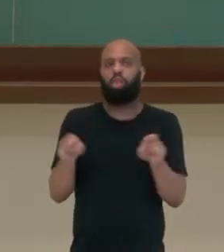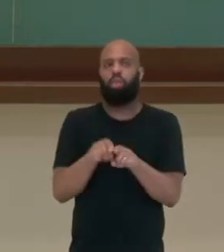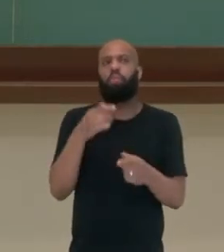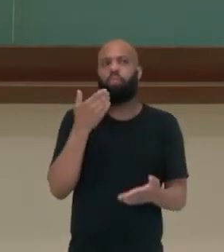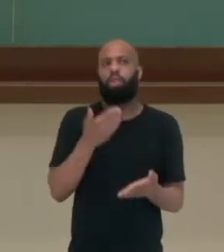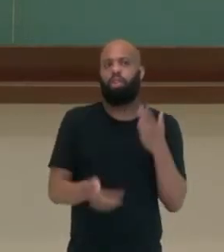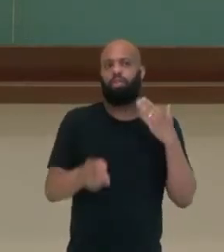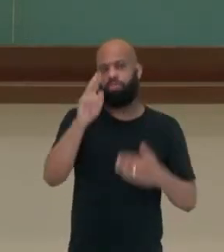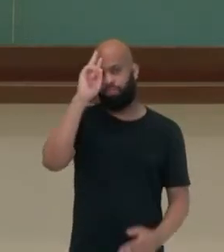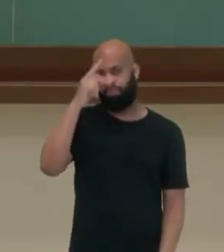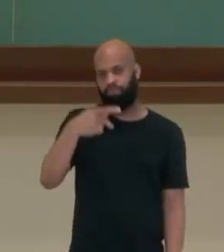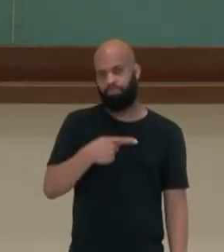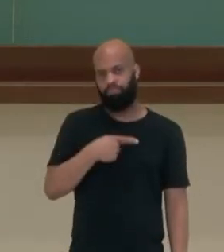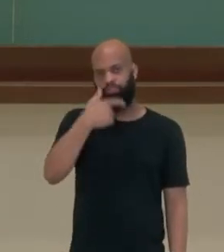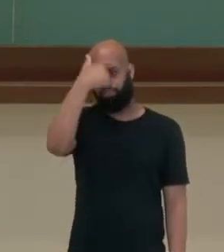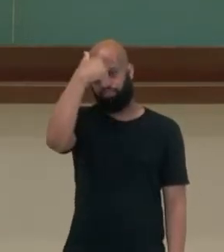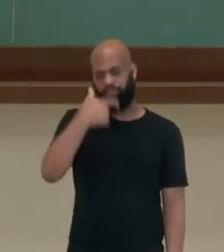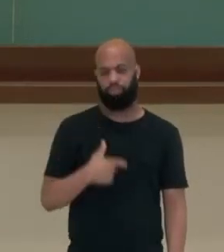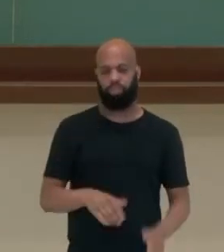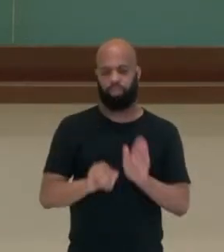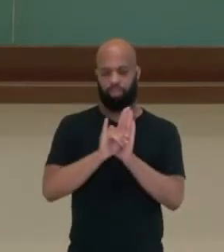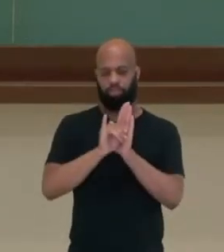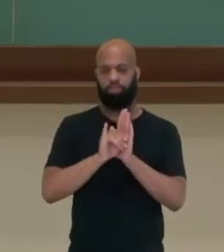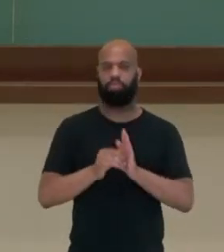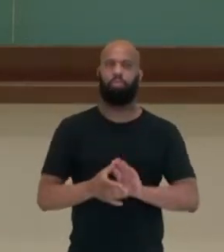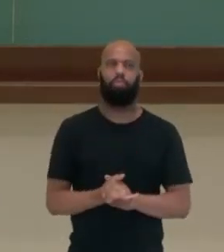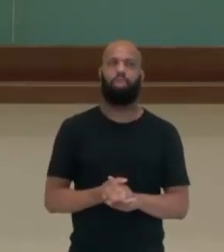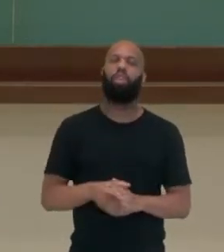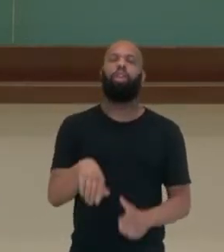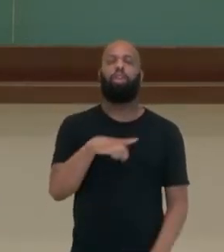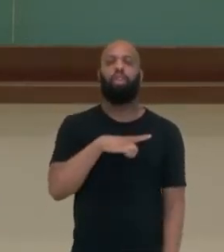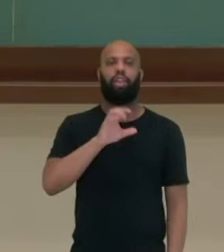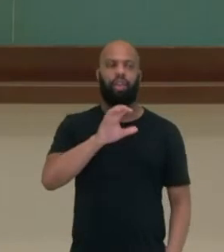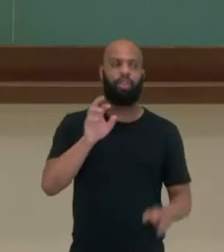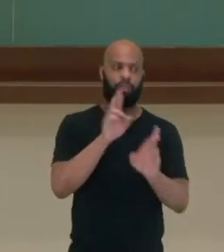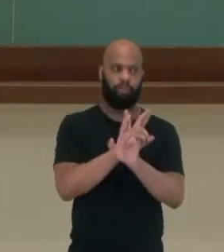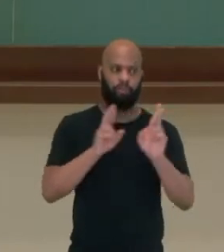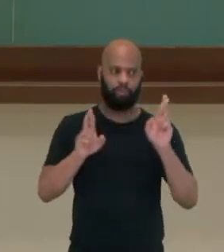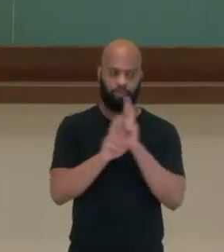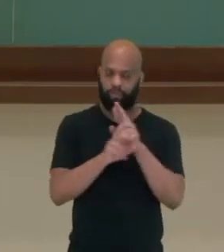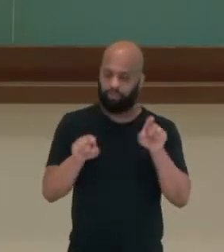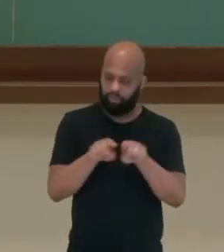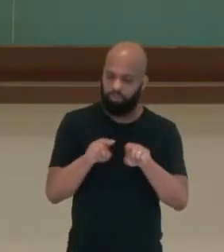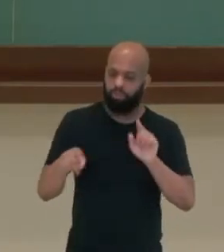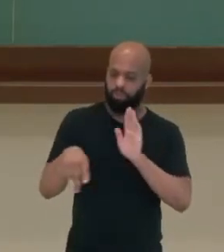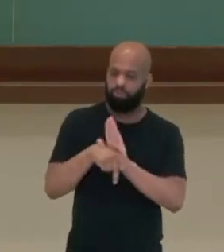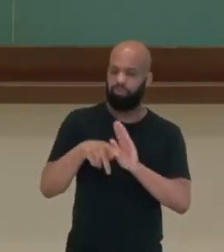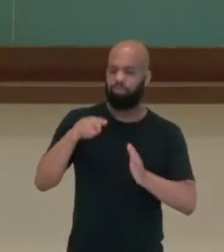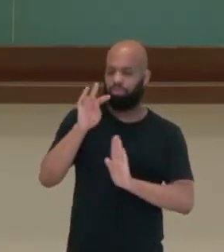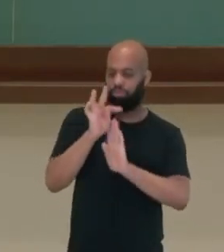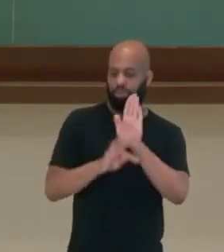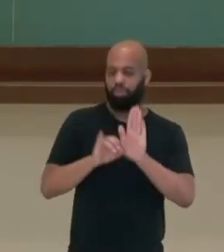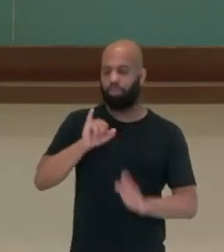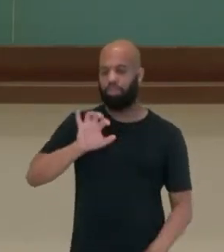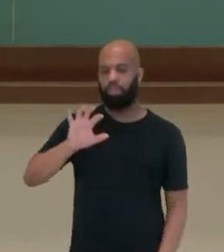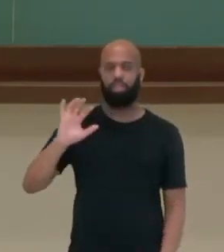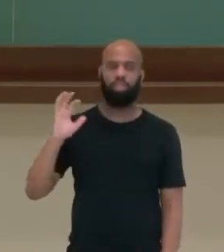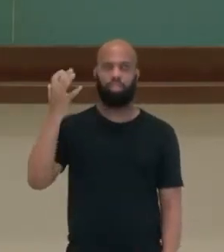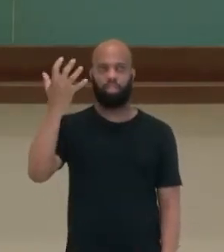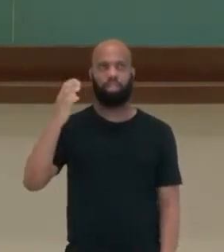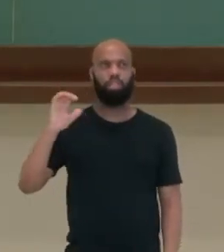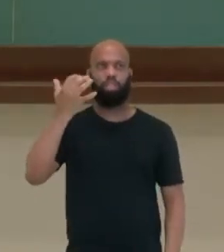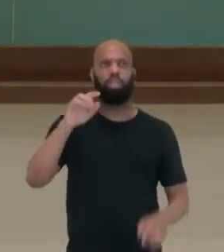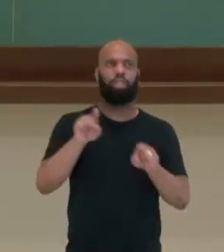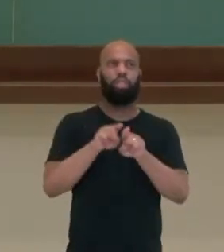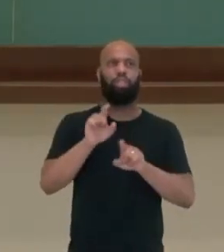nossa própria individualidade. Então, nós temos essa relação entre os textos. Quando acontece isso, acontece uma coisinha